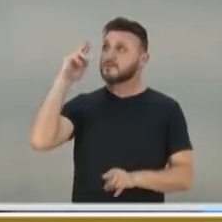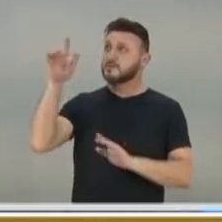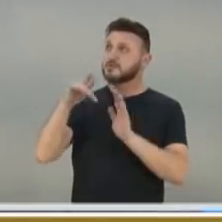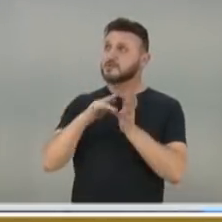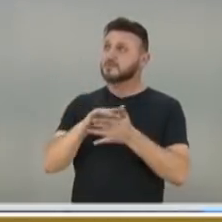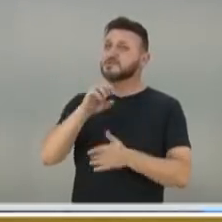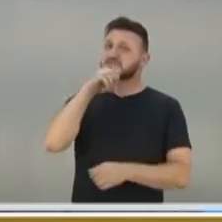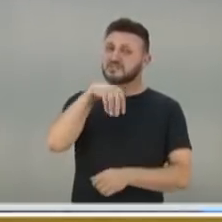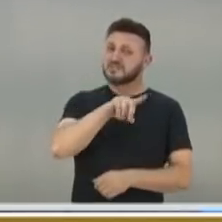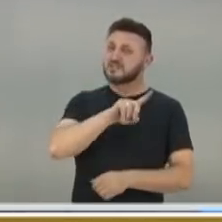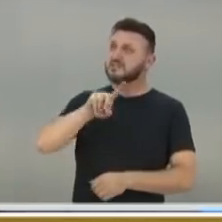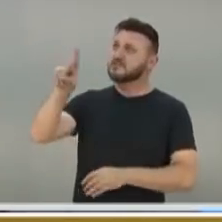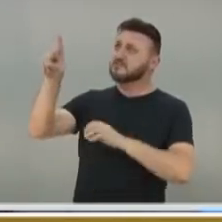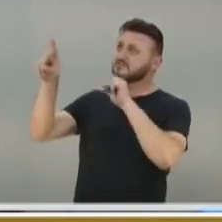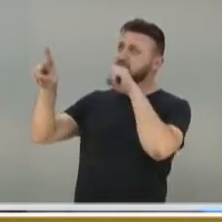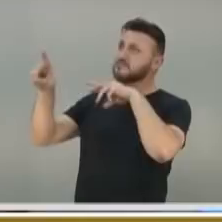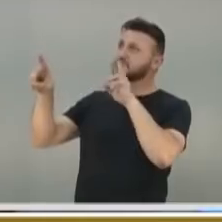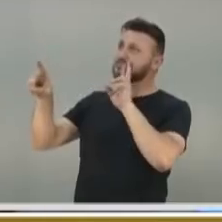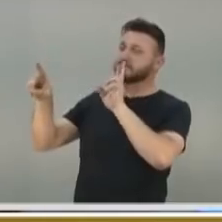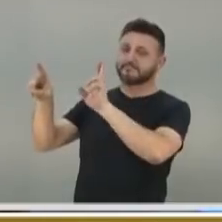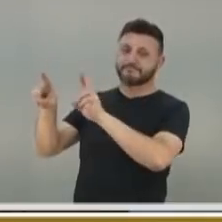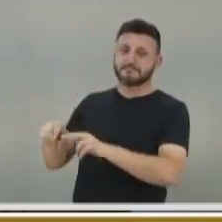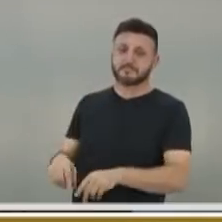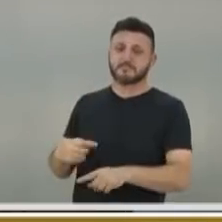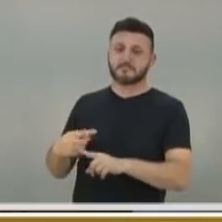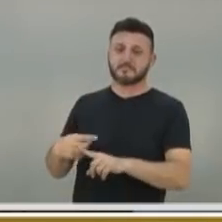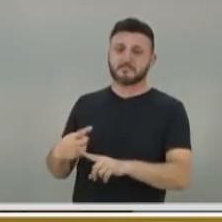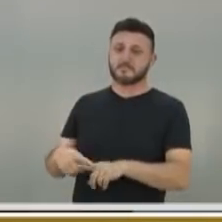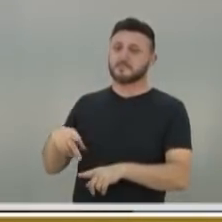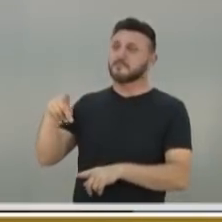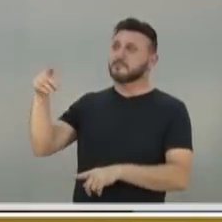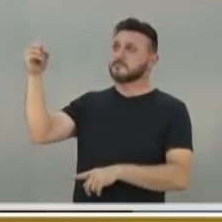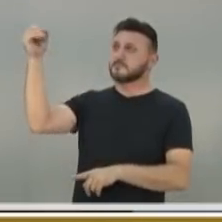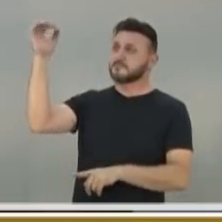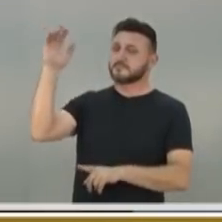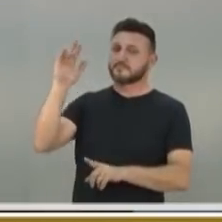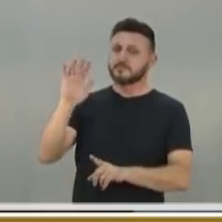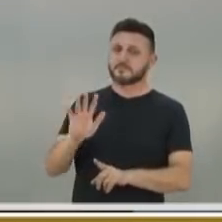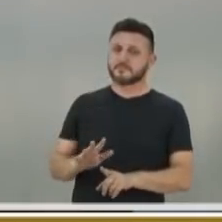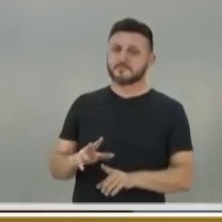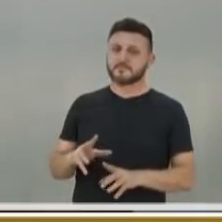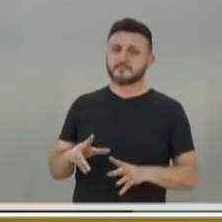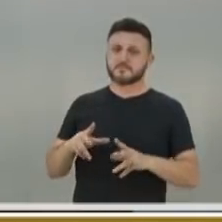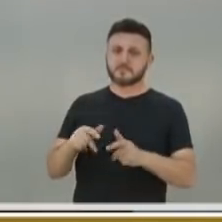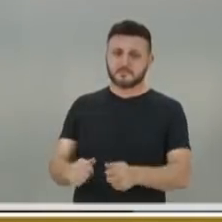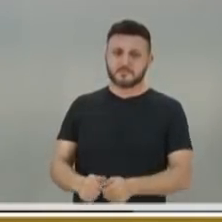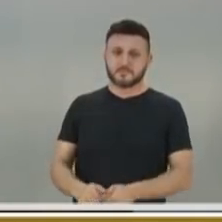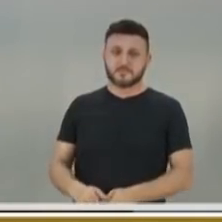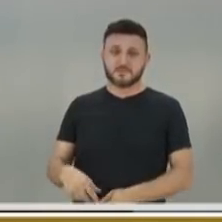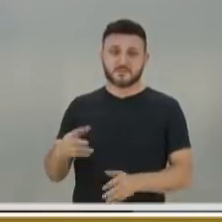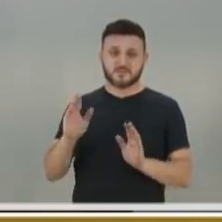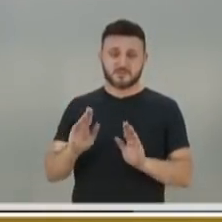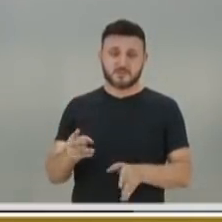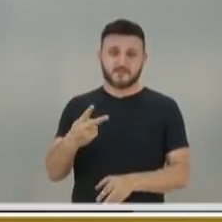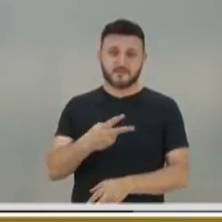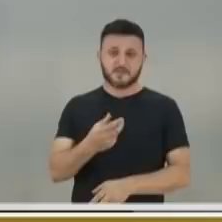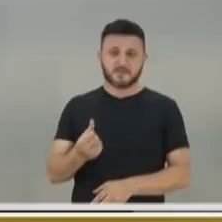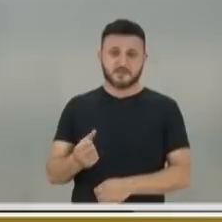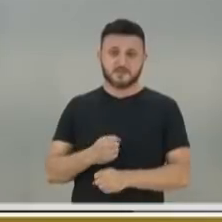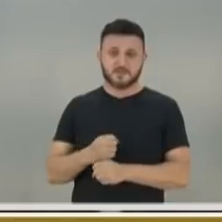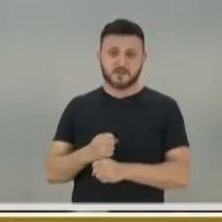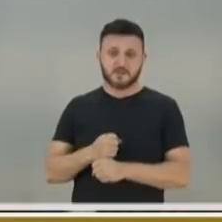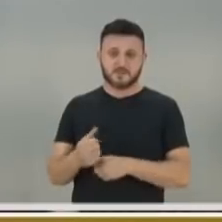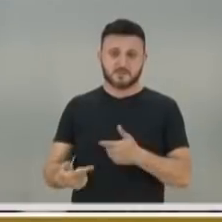deles foi a ti, Senhor Jesus, porque foi a ti que eles deram sim naquele dia. São 26 anos de serviço,